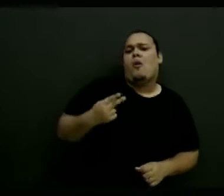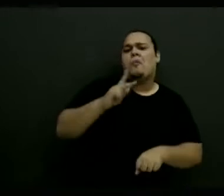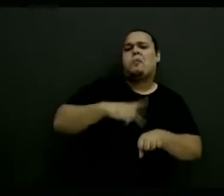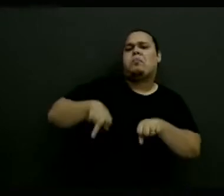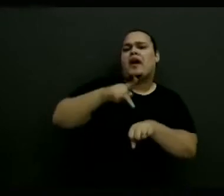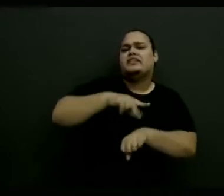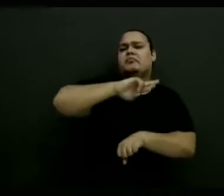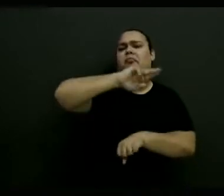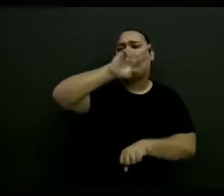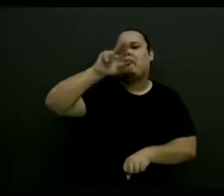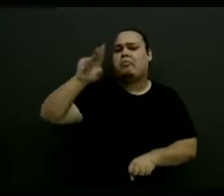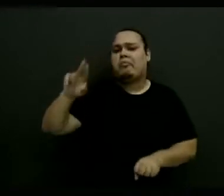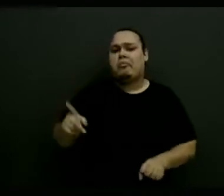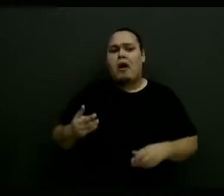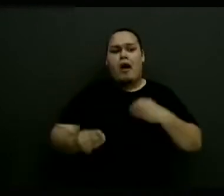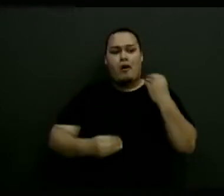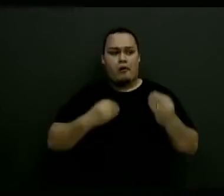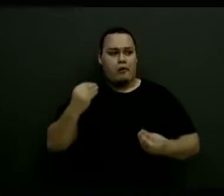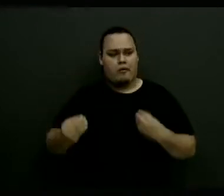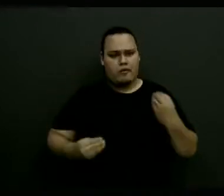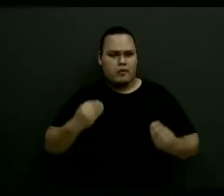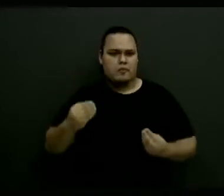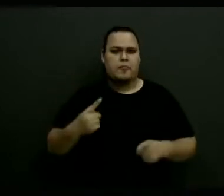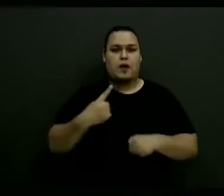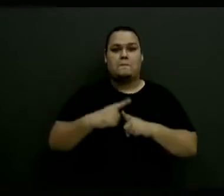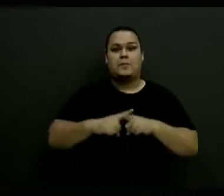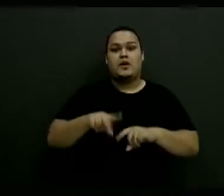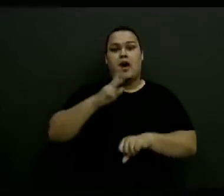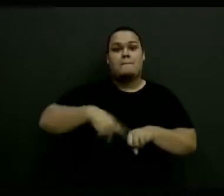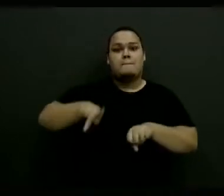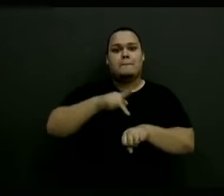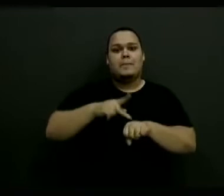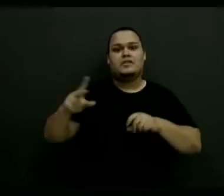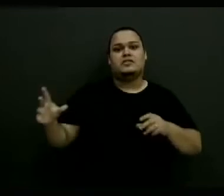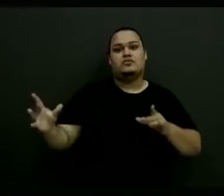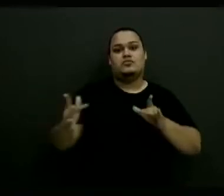enxerga esse momento dessa conexão das nações a nível espiritual?